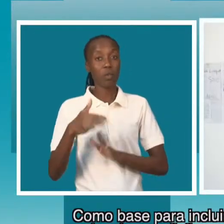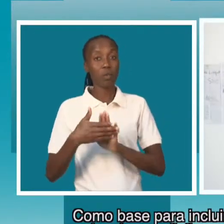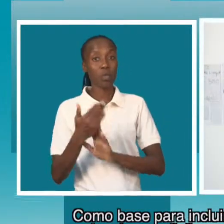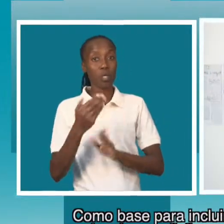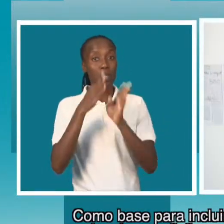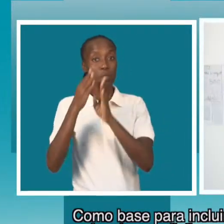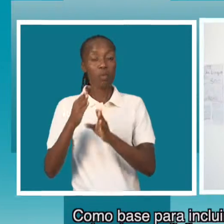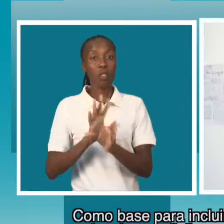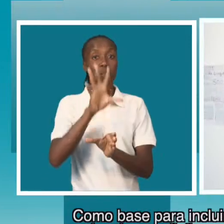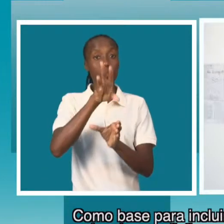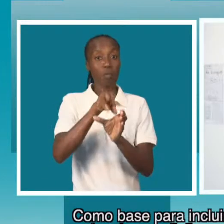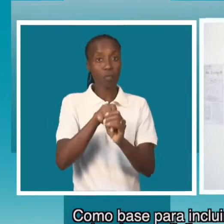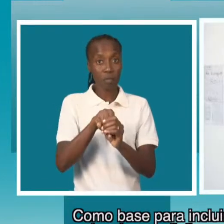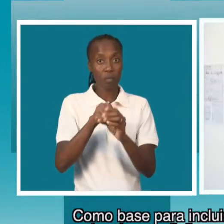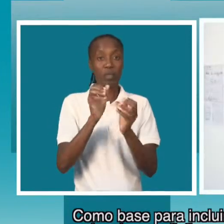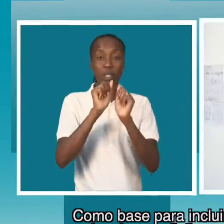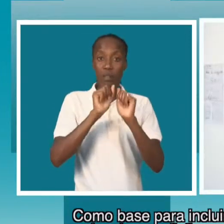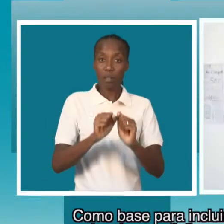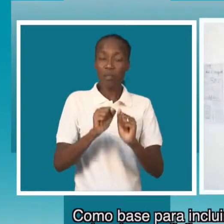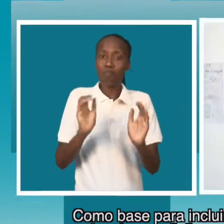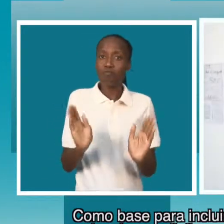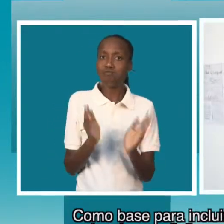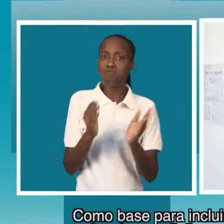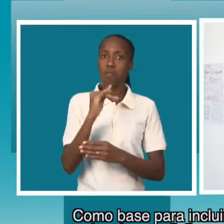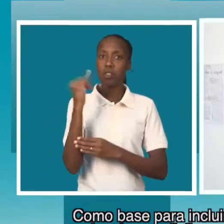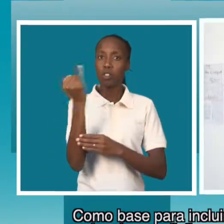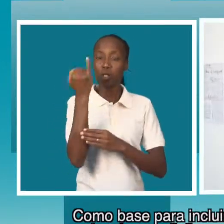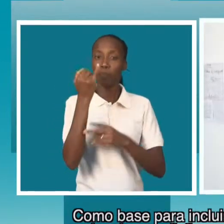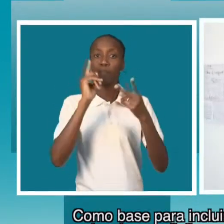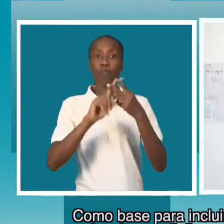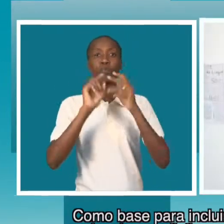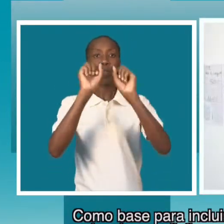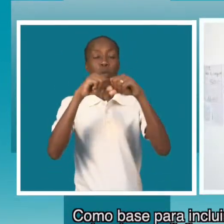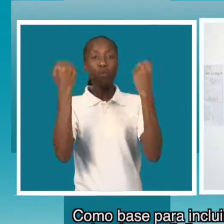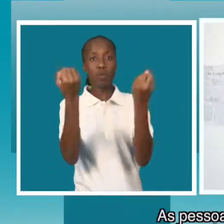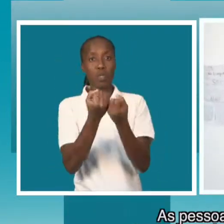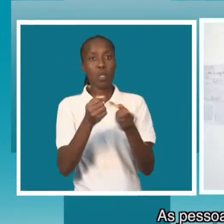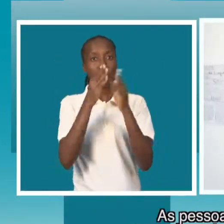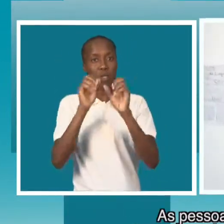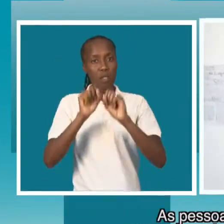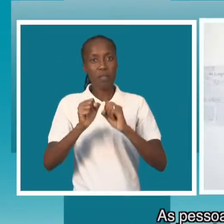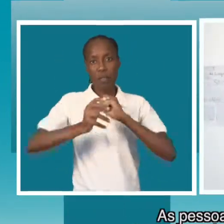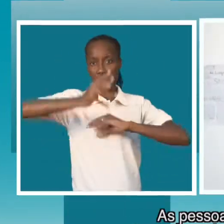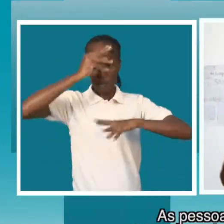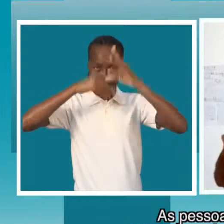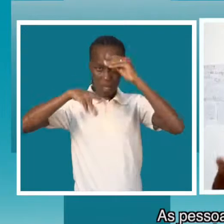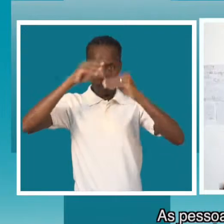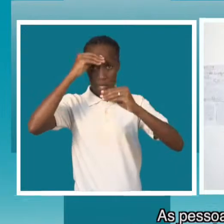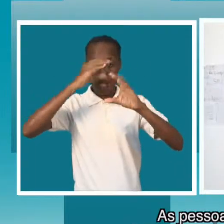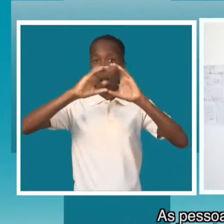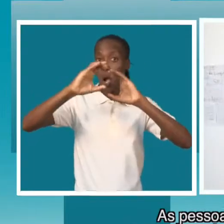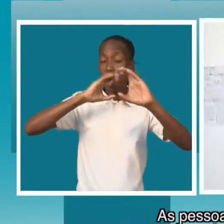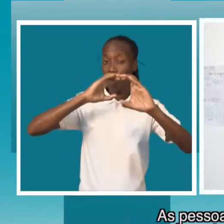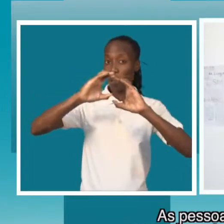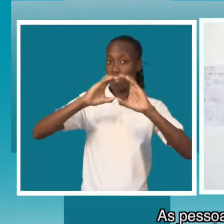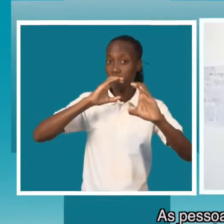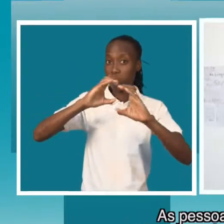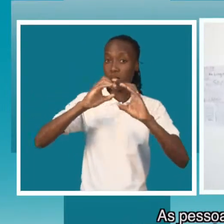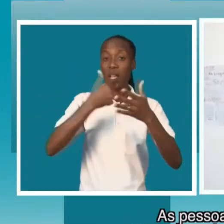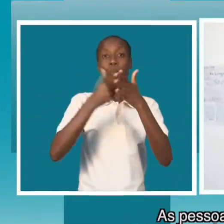deficiência, temos que criar condições a nível das instituições, das nossas associações, que as pessoas devem aprender a comunicar